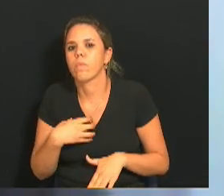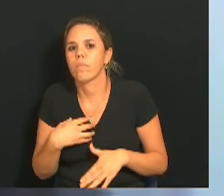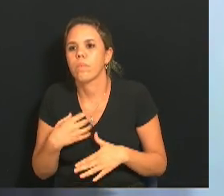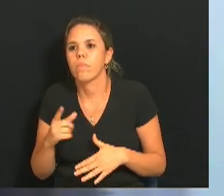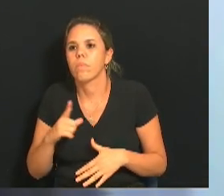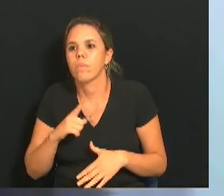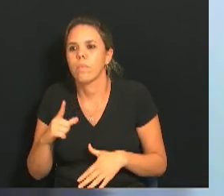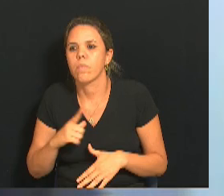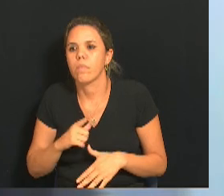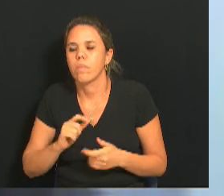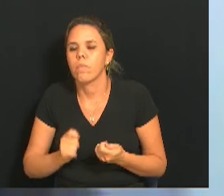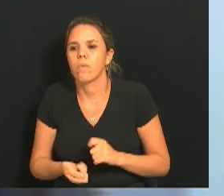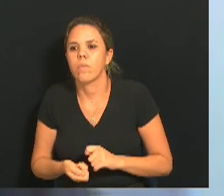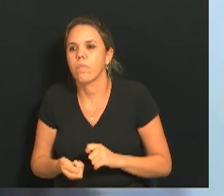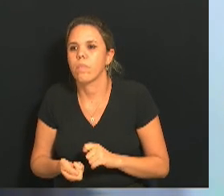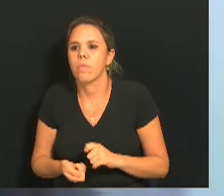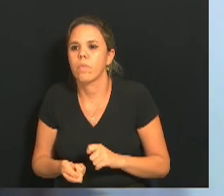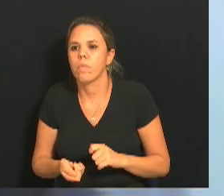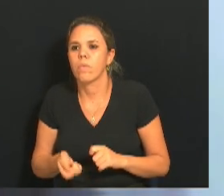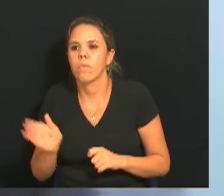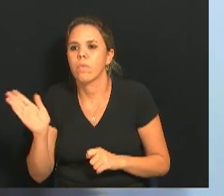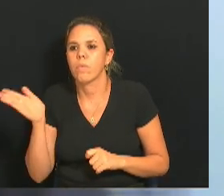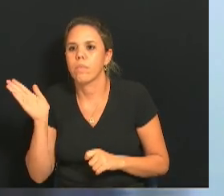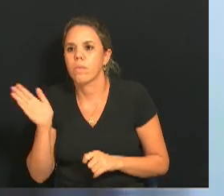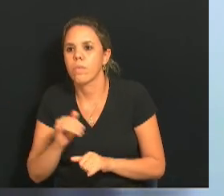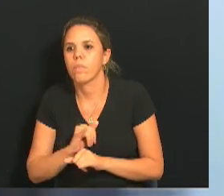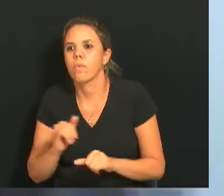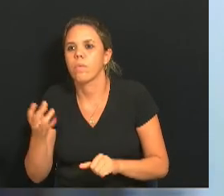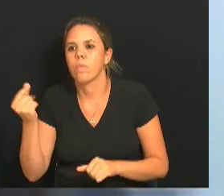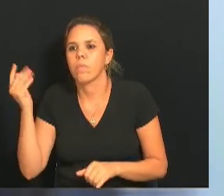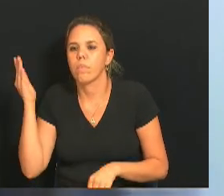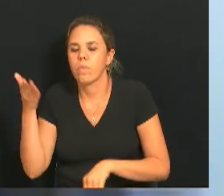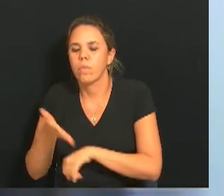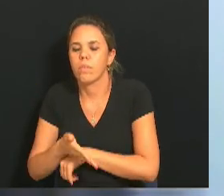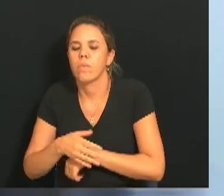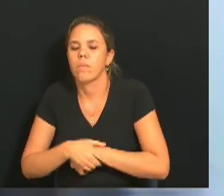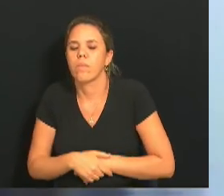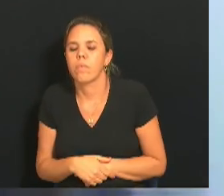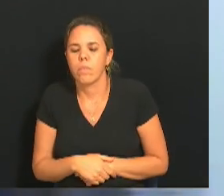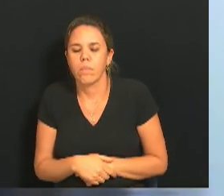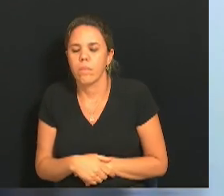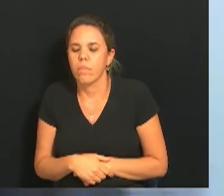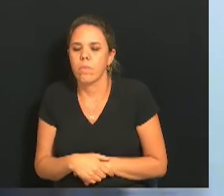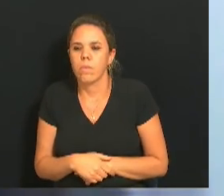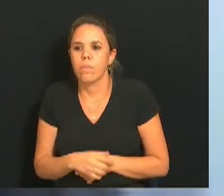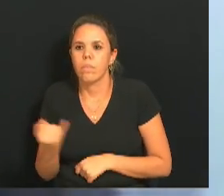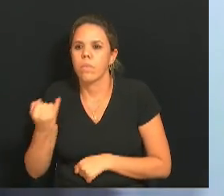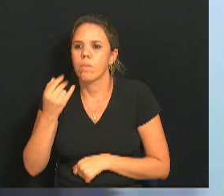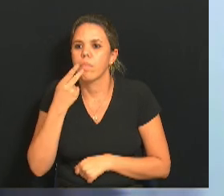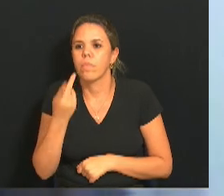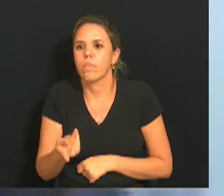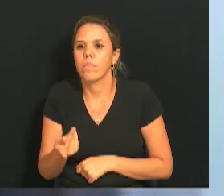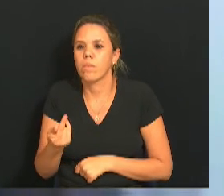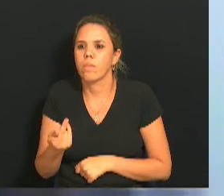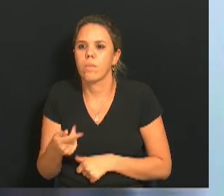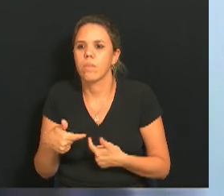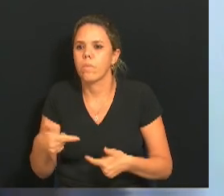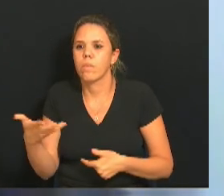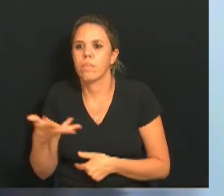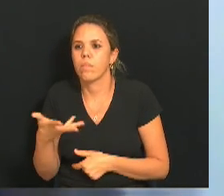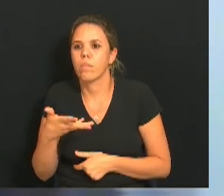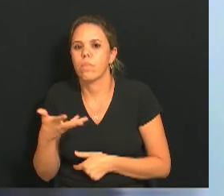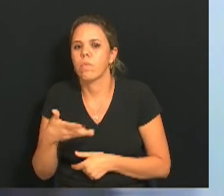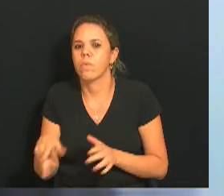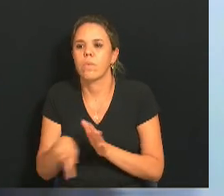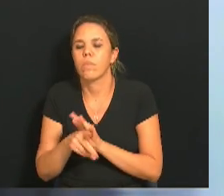mesmo adequado, e como a escola, inclusive, já é parte do... Importante dizer também, ela não agiu assim nesse caso